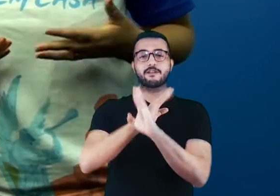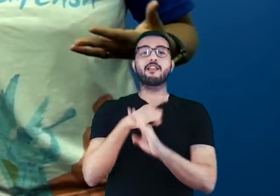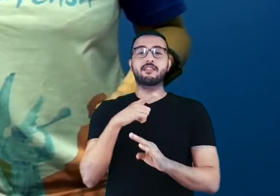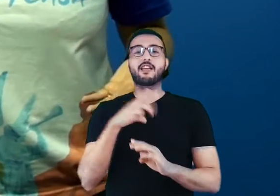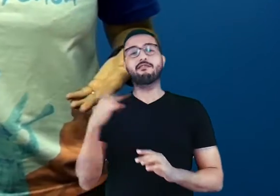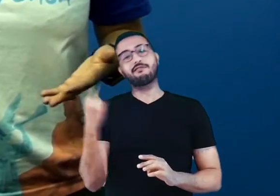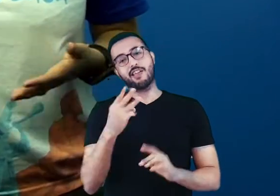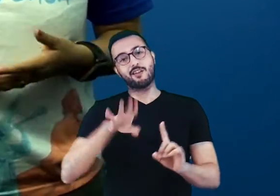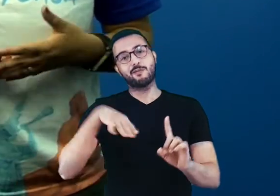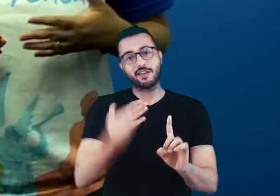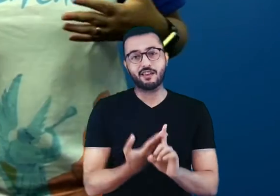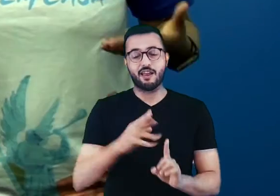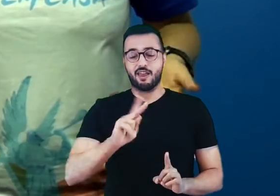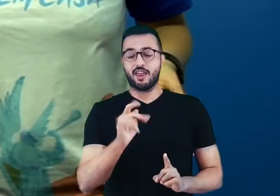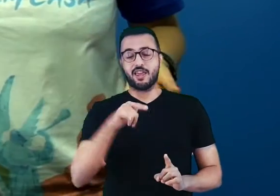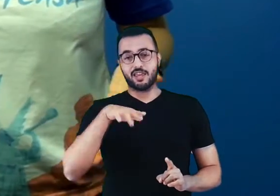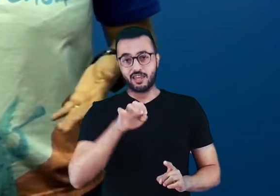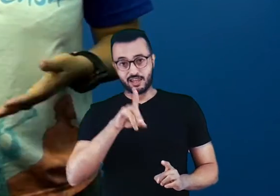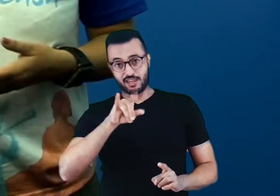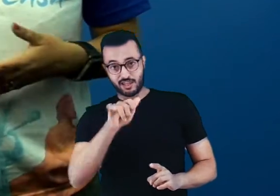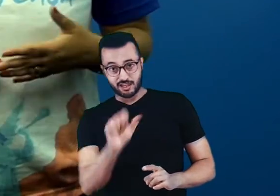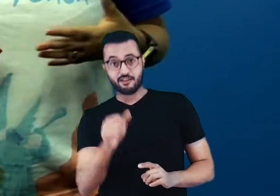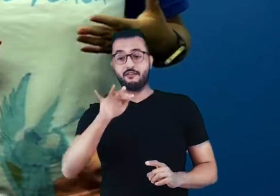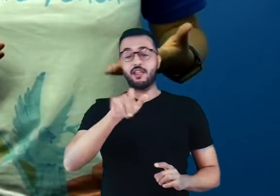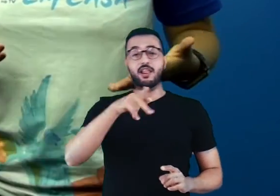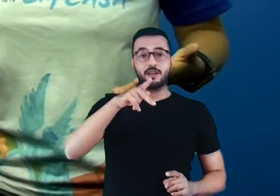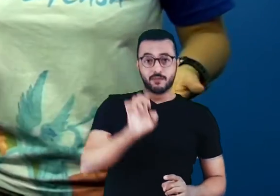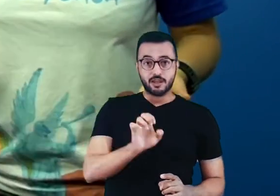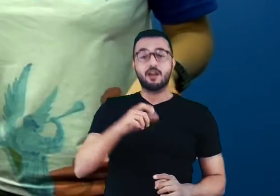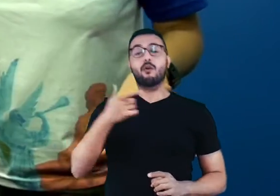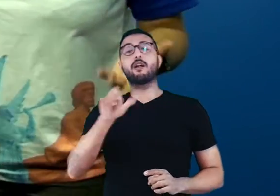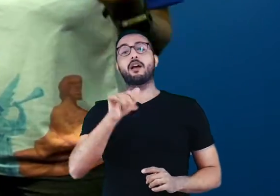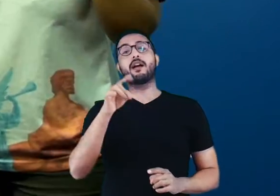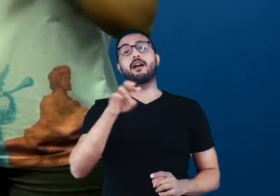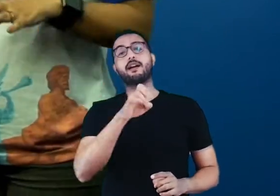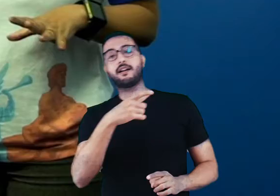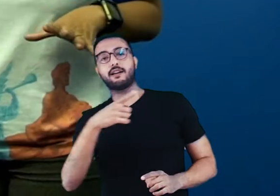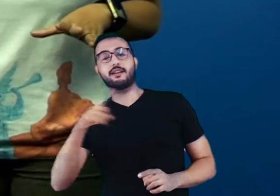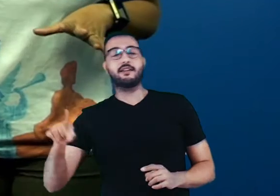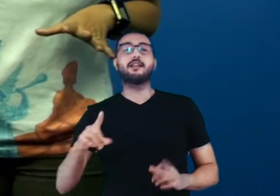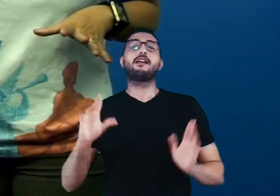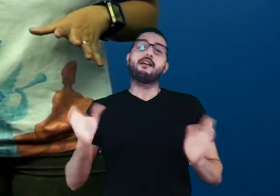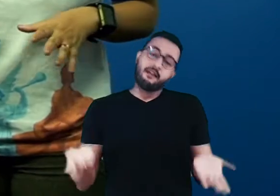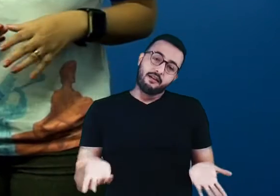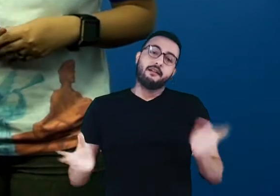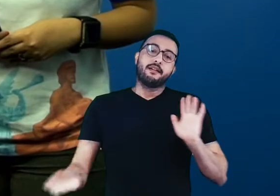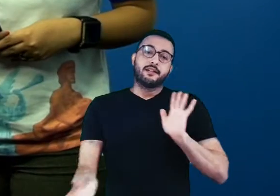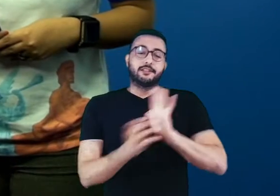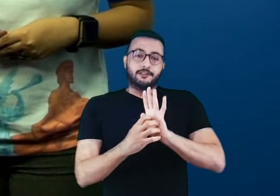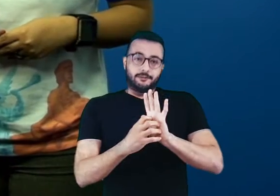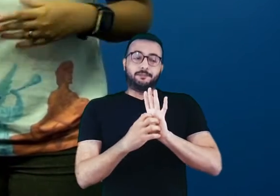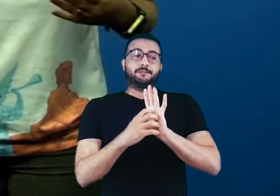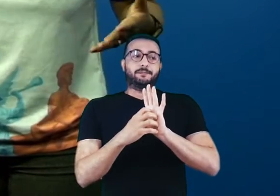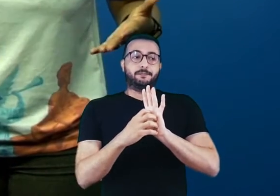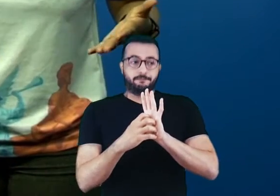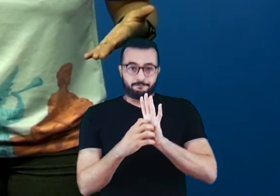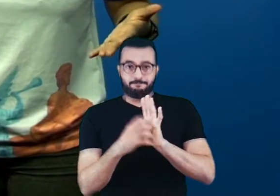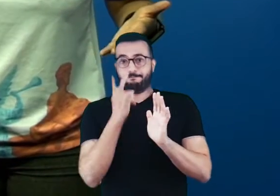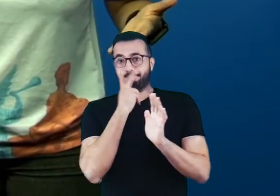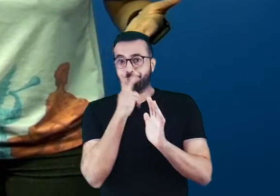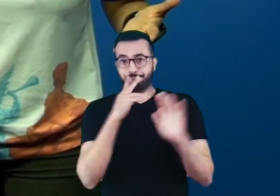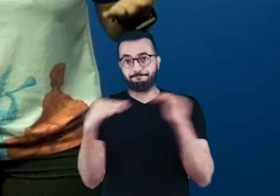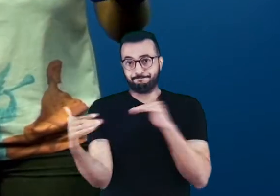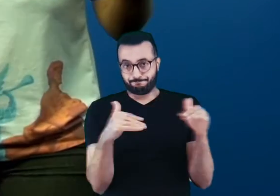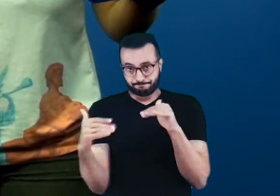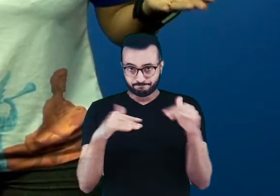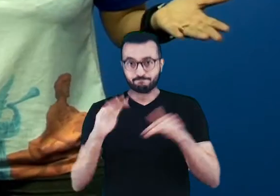heróis: Henrique Dias, Felipe Camarão, André Vidal de Negreiros, né, na representação da vitória da